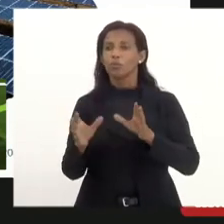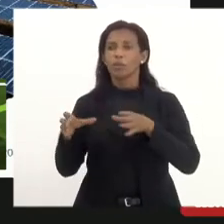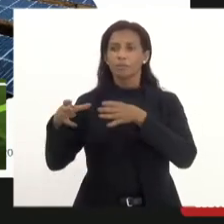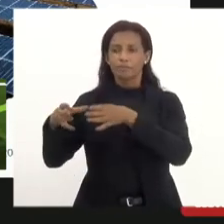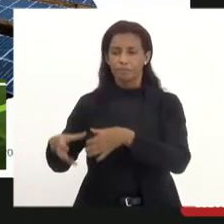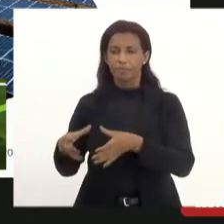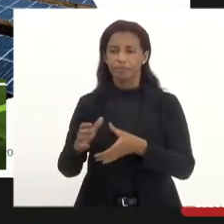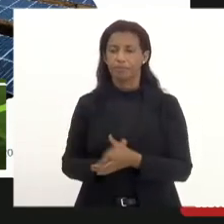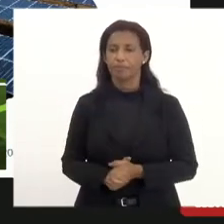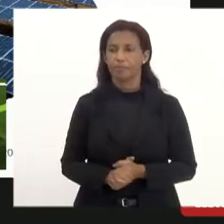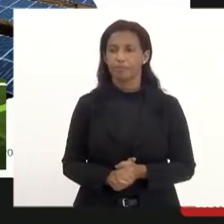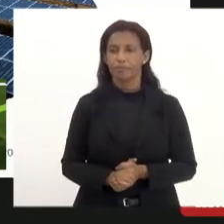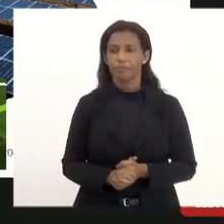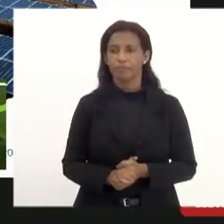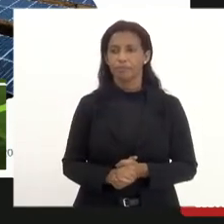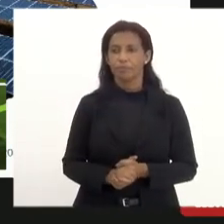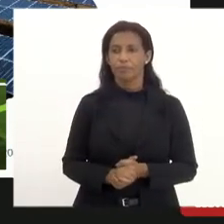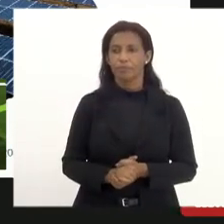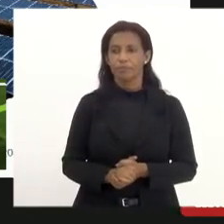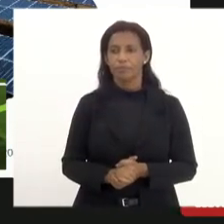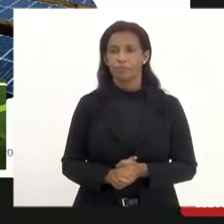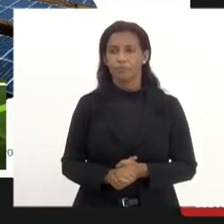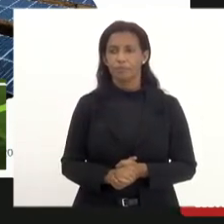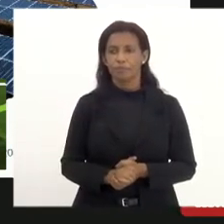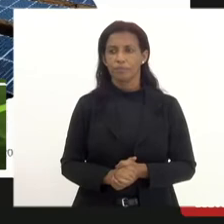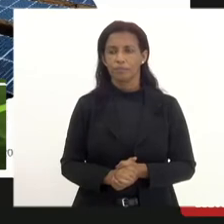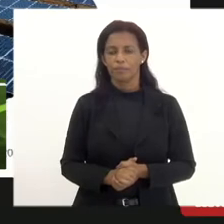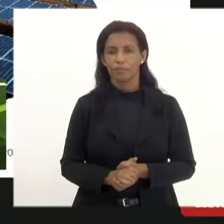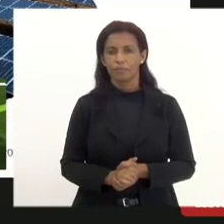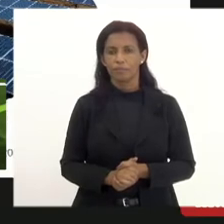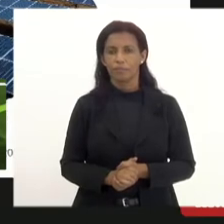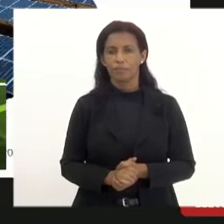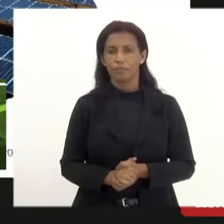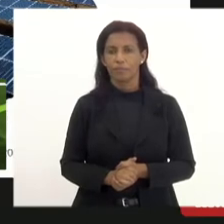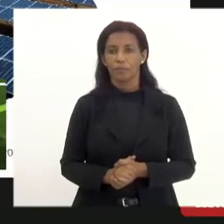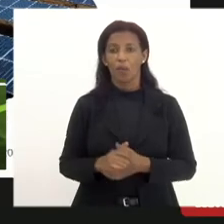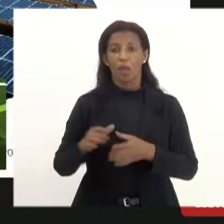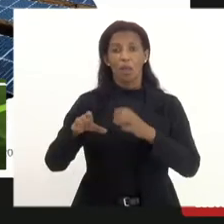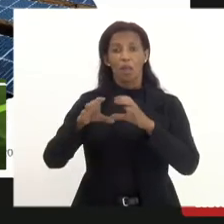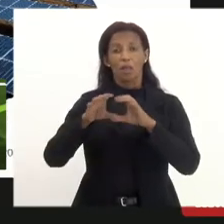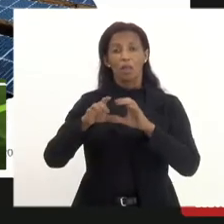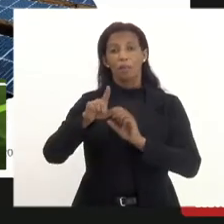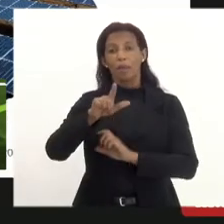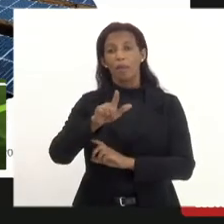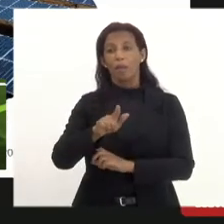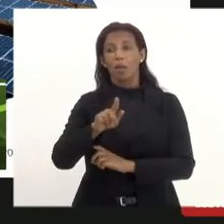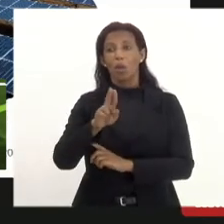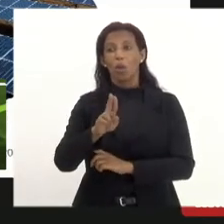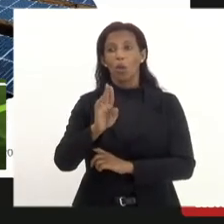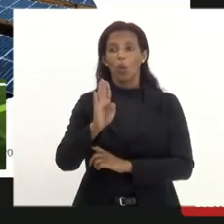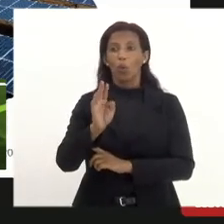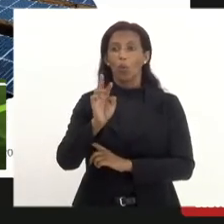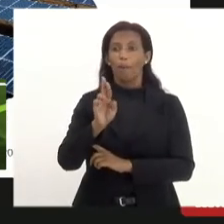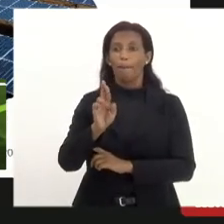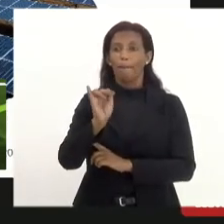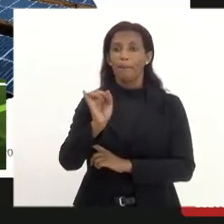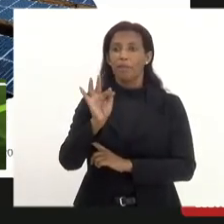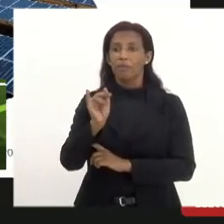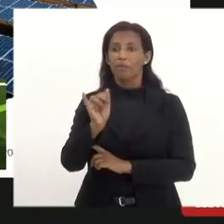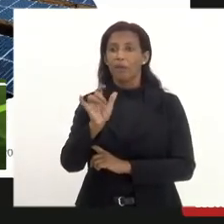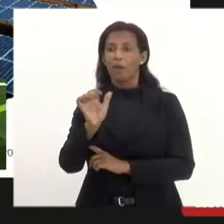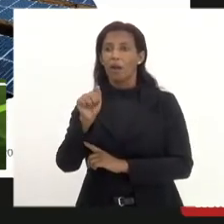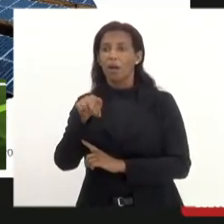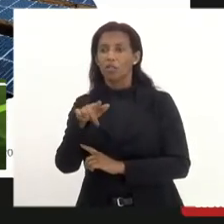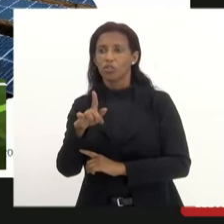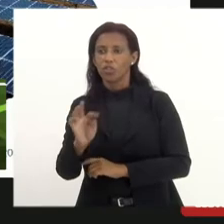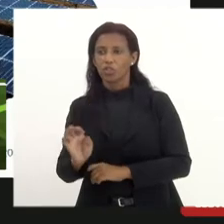de envasamento de lubrificantes das marcas Total Energy e